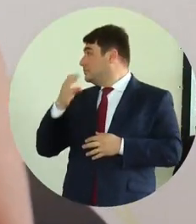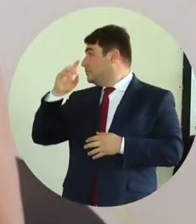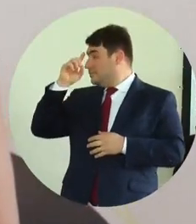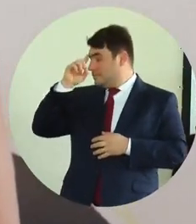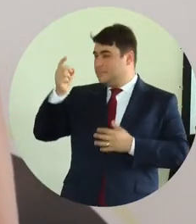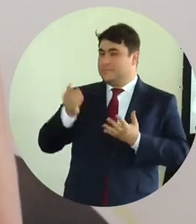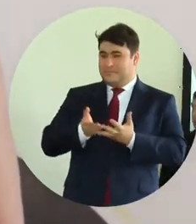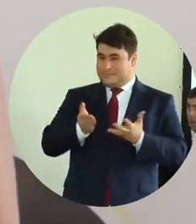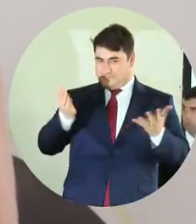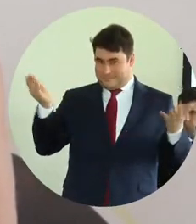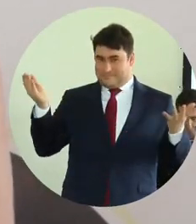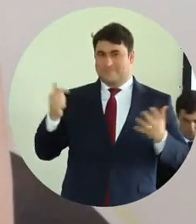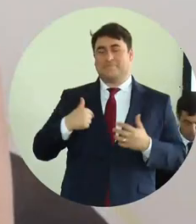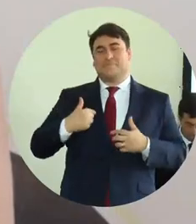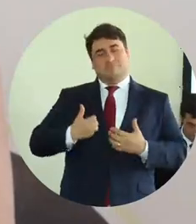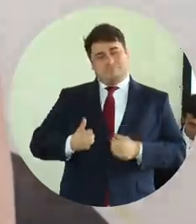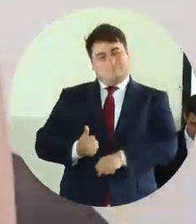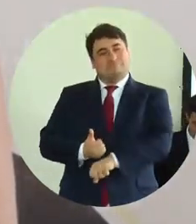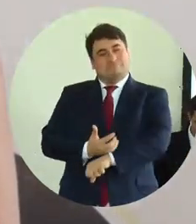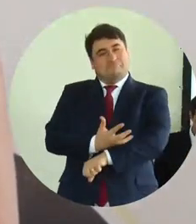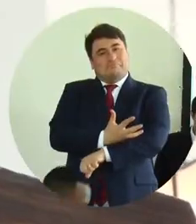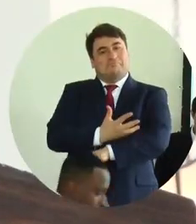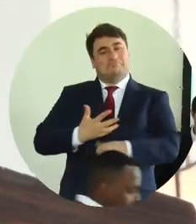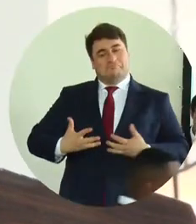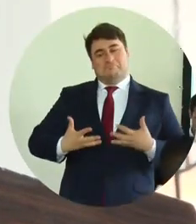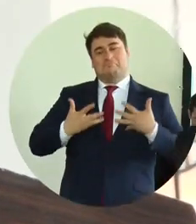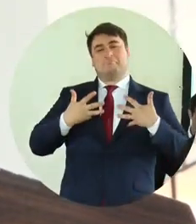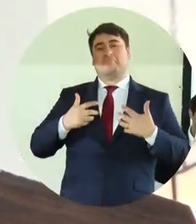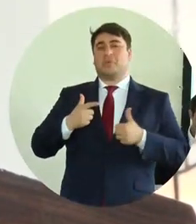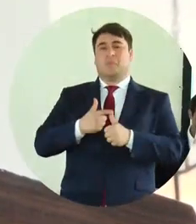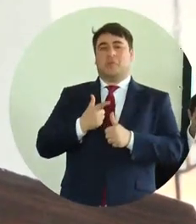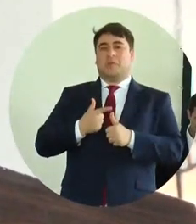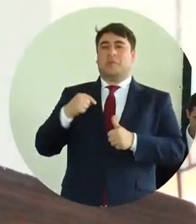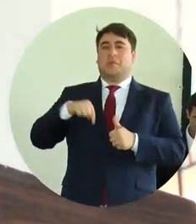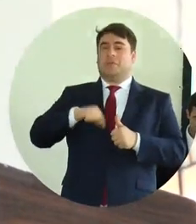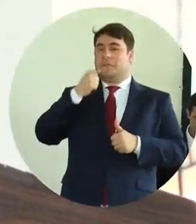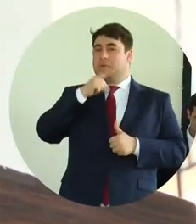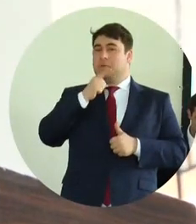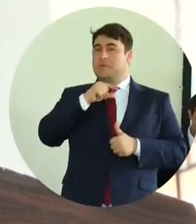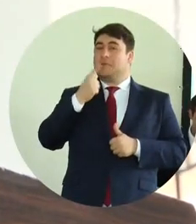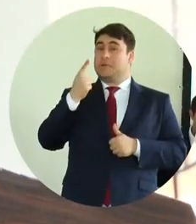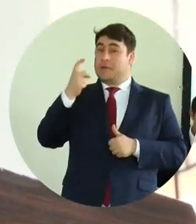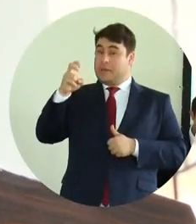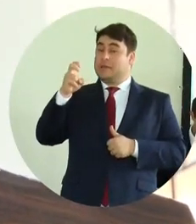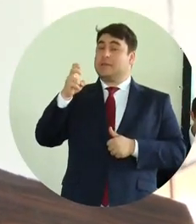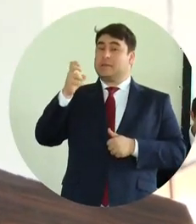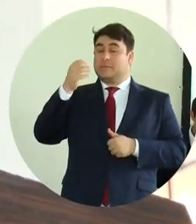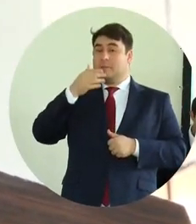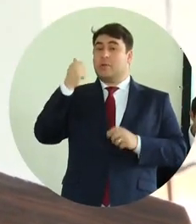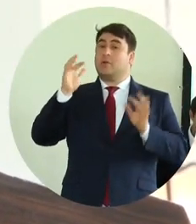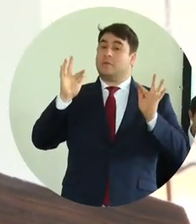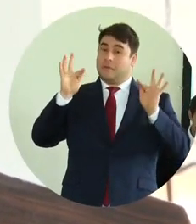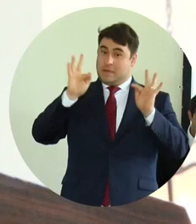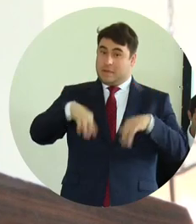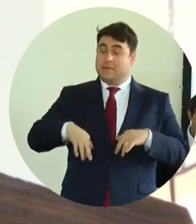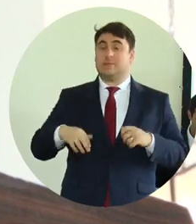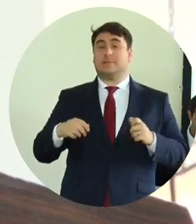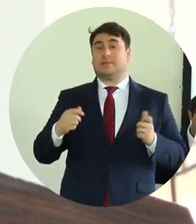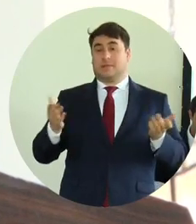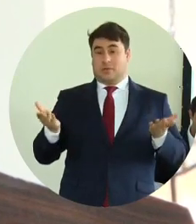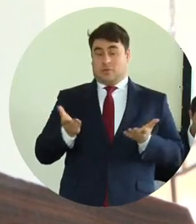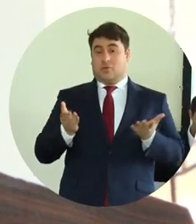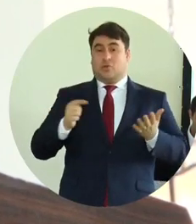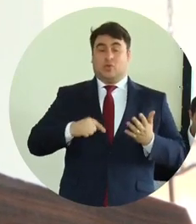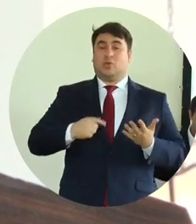todos. Eu estou muito emocionada de estar aqui no palco. É a primeira vez que estamos entre as 15 finalistas e estar